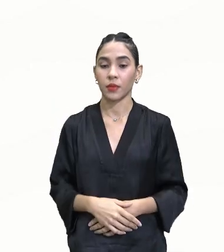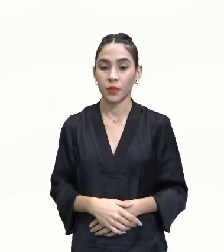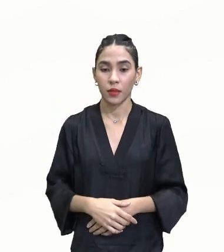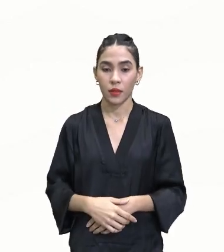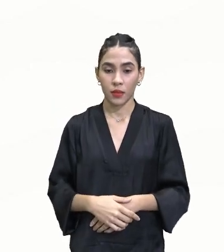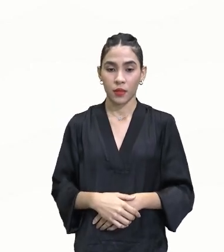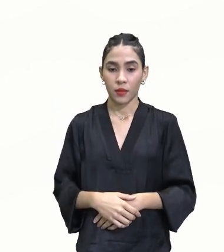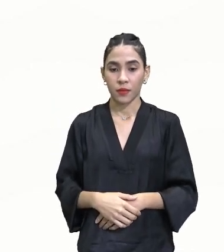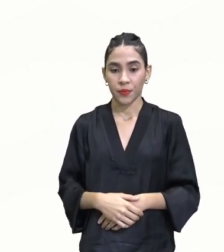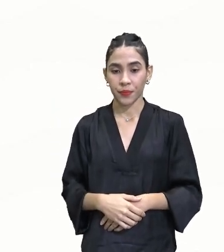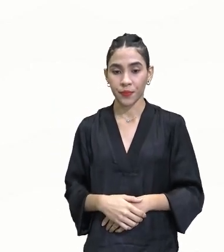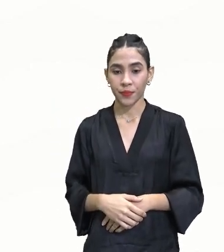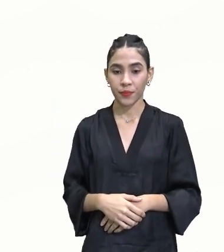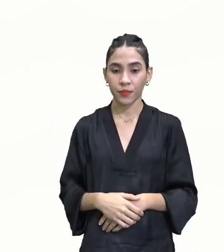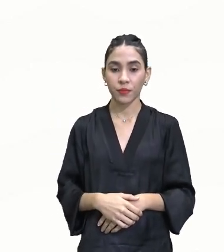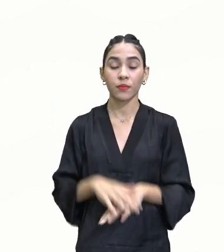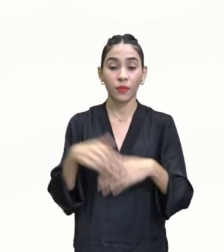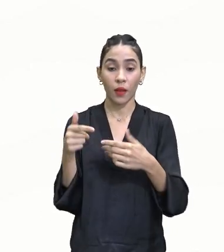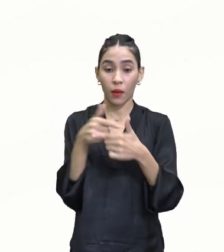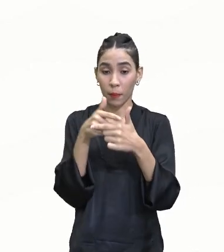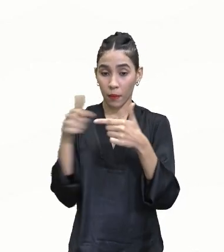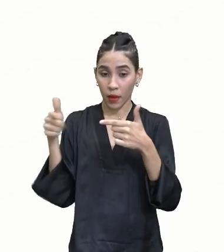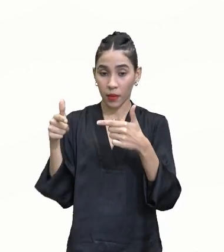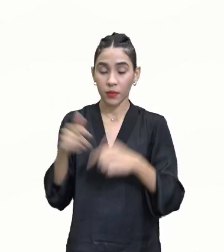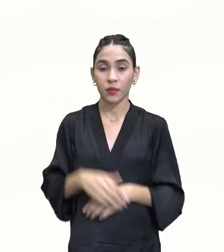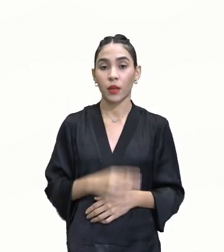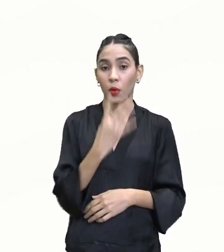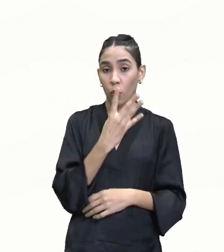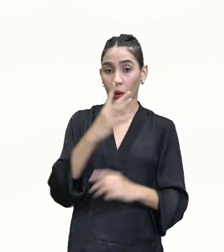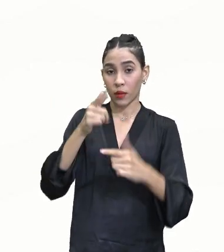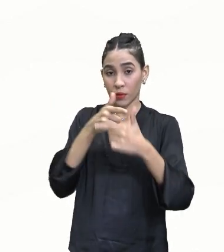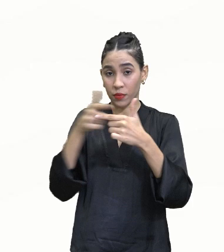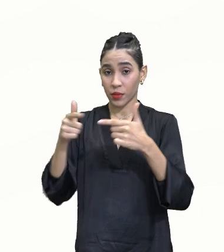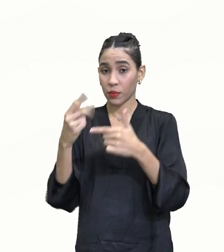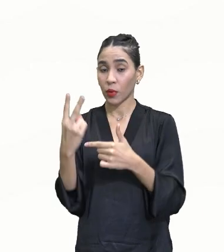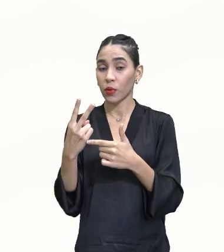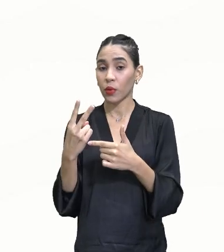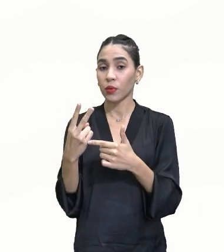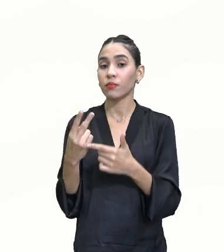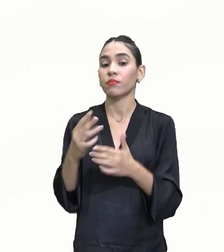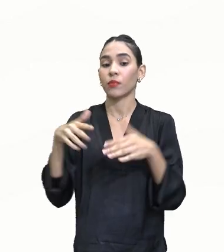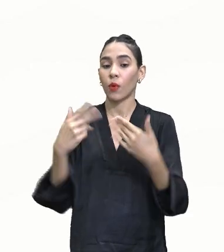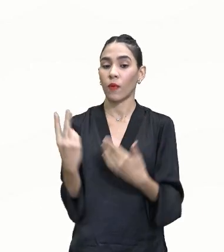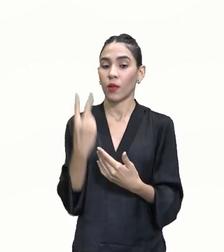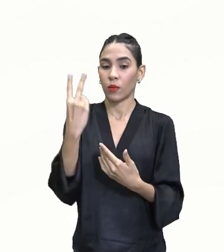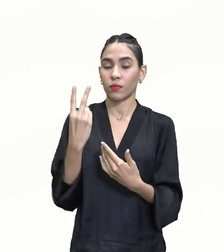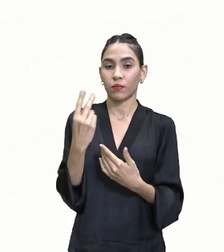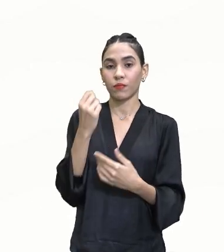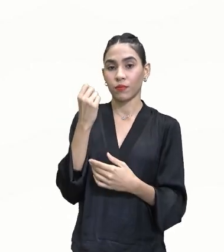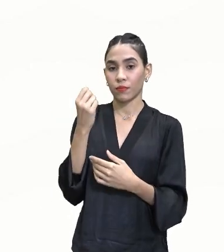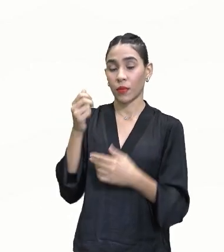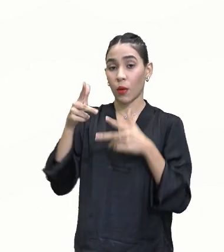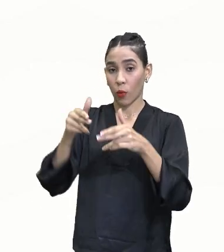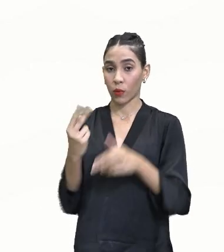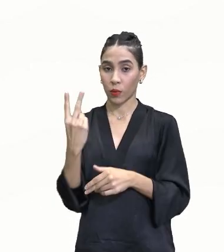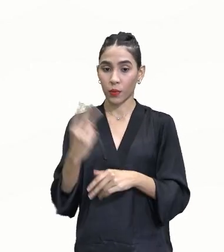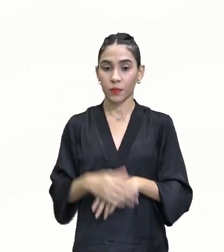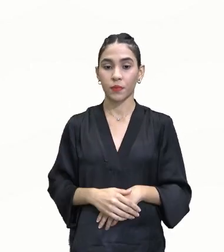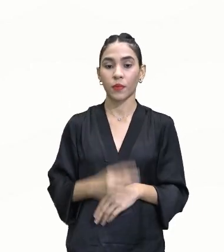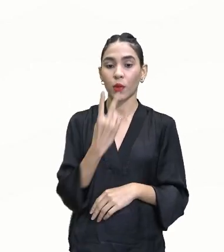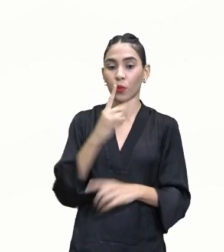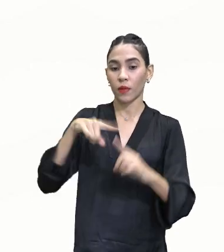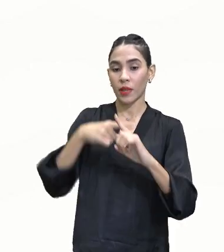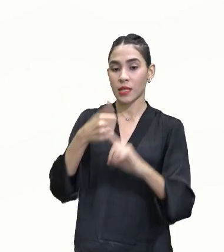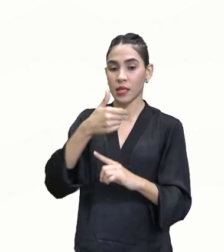certo? Eu posso logo simplificar aqui, ó, 4 dividido por 2 é quanto? 2. Vai ficar, então, 2 vezes 10,